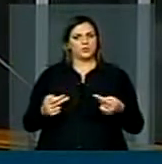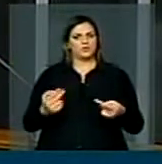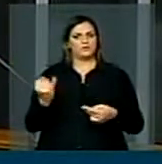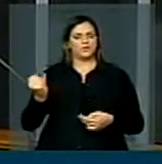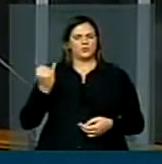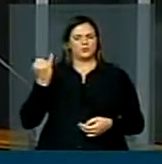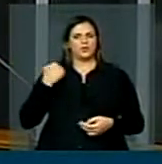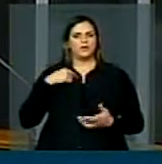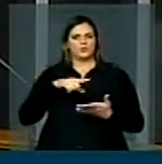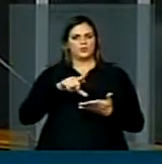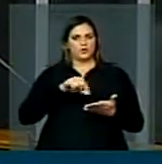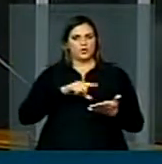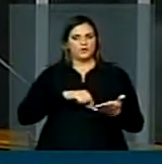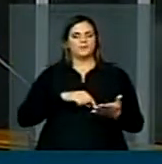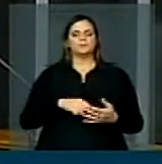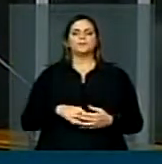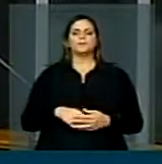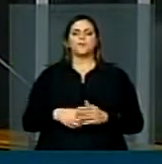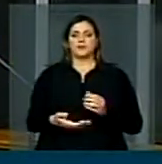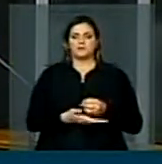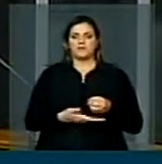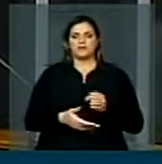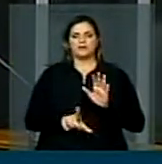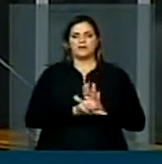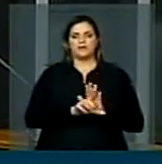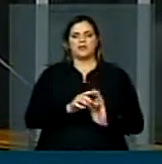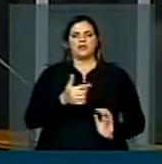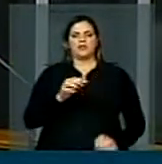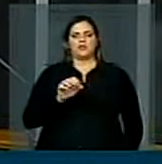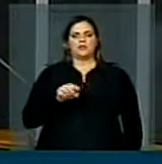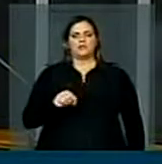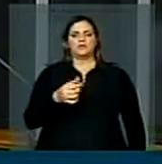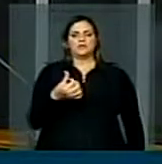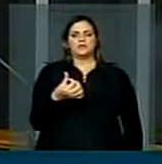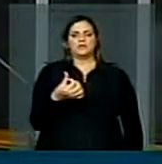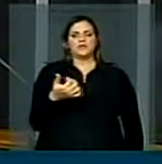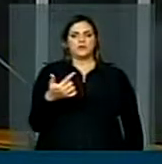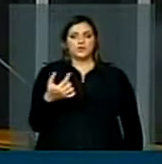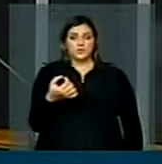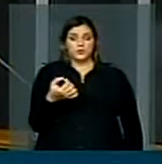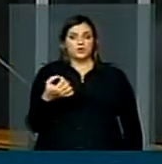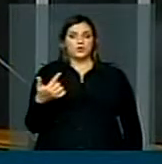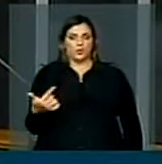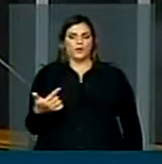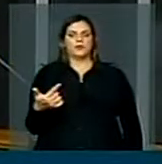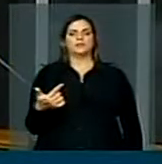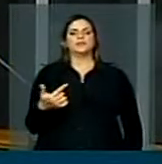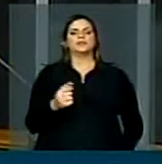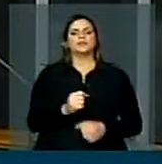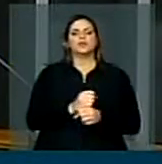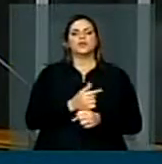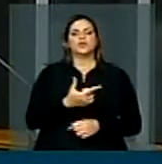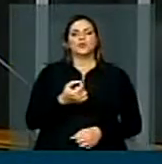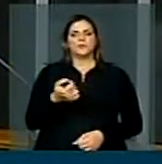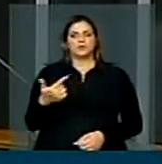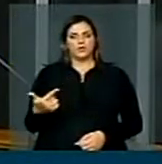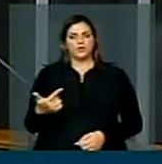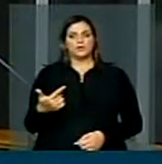aqui. Fundamentada na Lei Federal 10.602 de 2002, a profissão de despachante